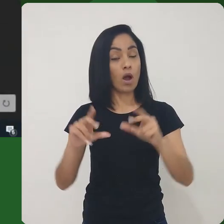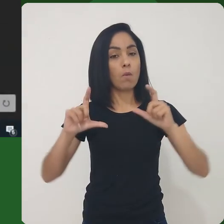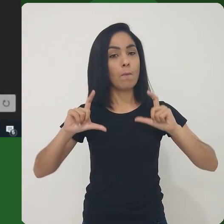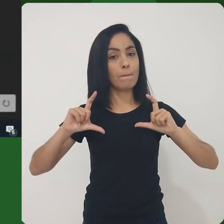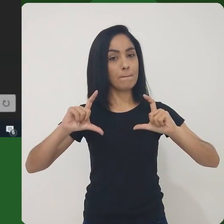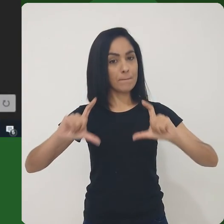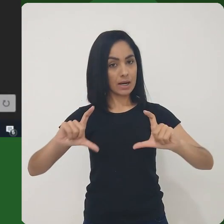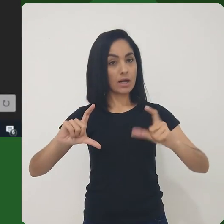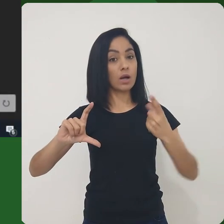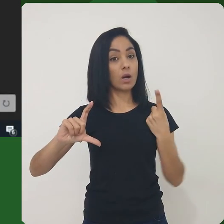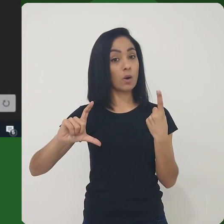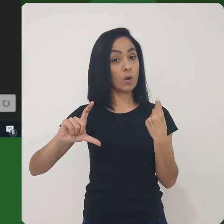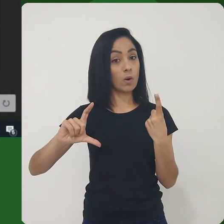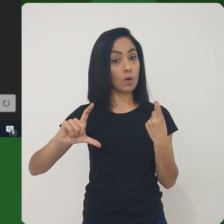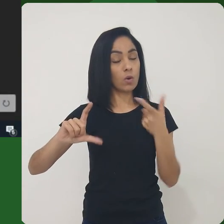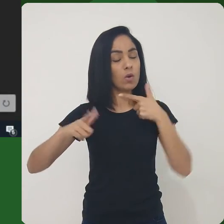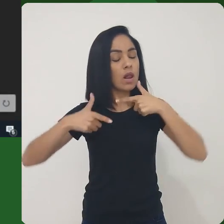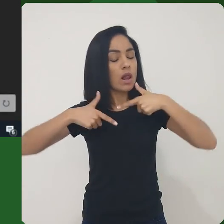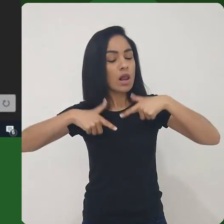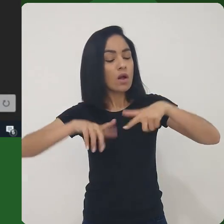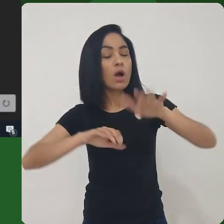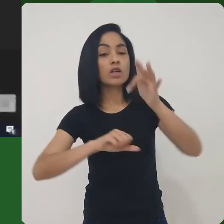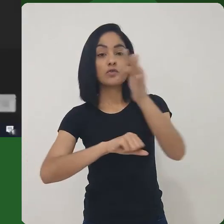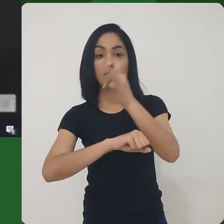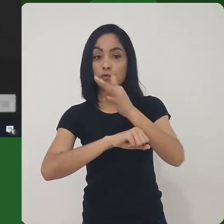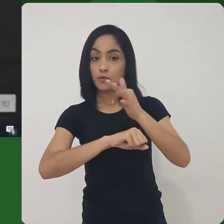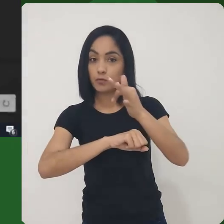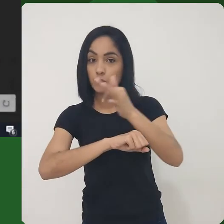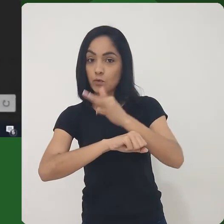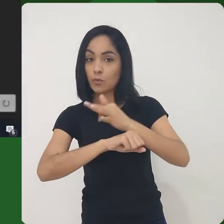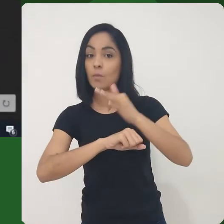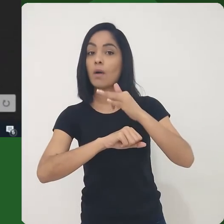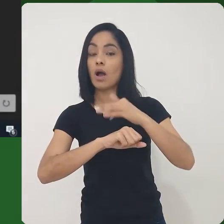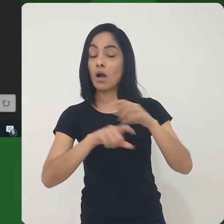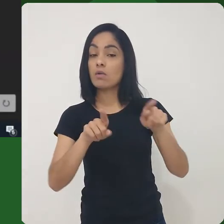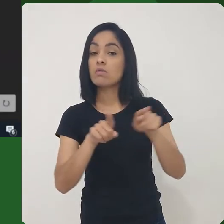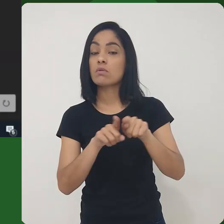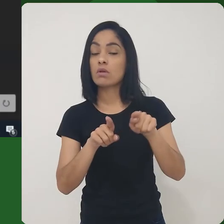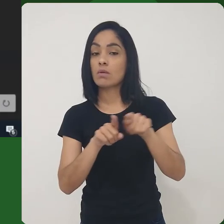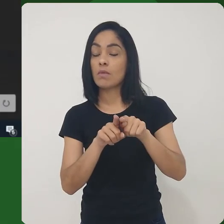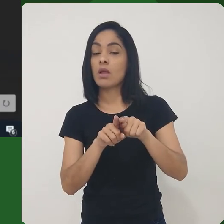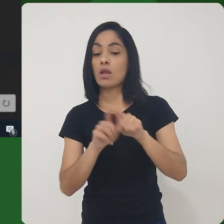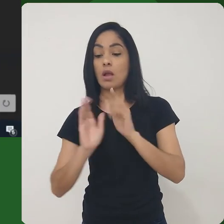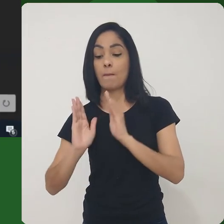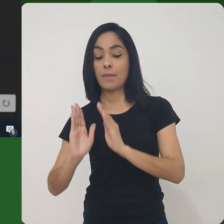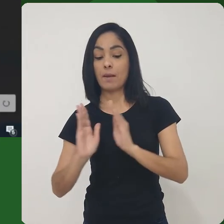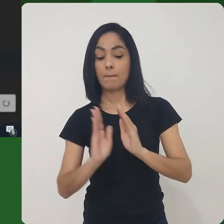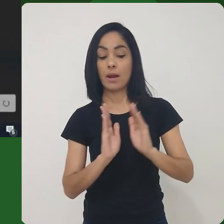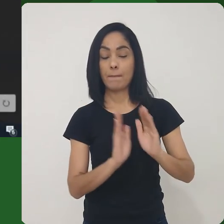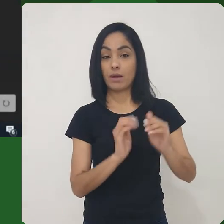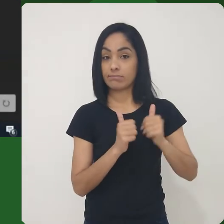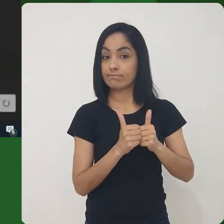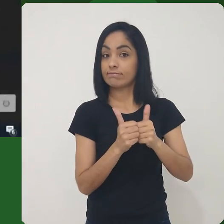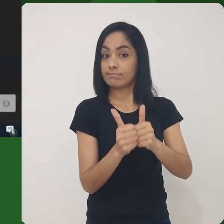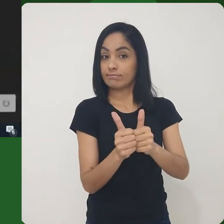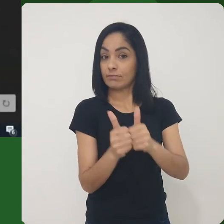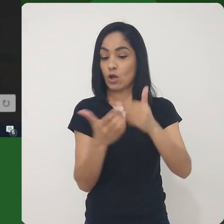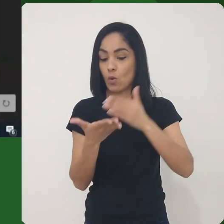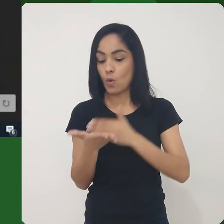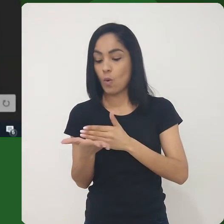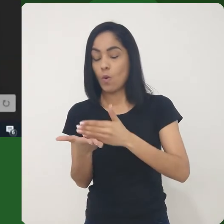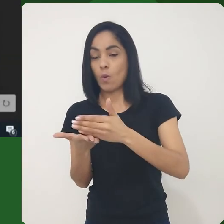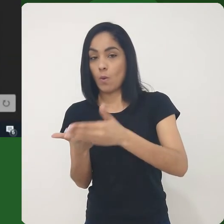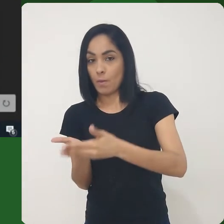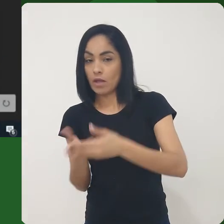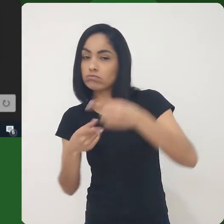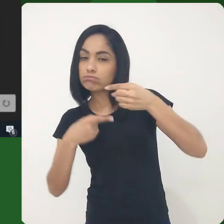nesse formato, num único bloco, uma linguagem formal, respeitando essas partes aqui, né?